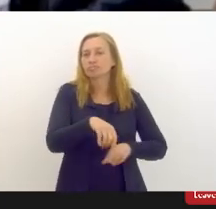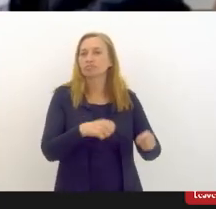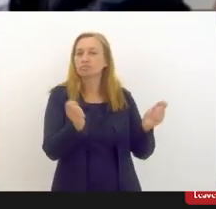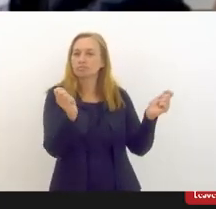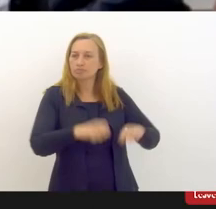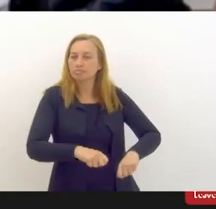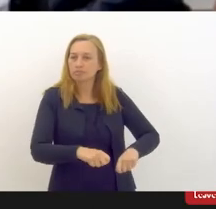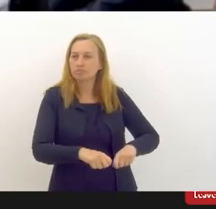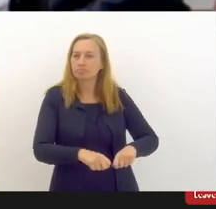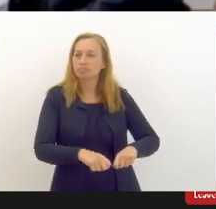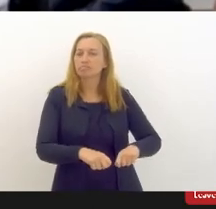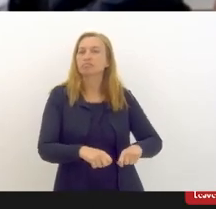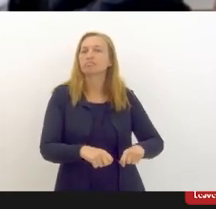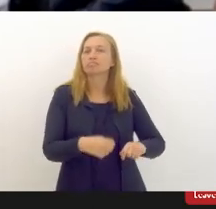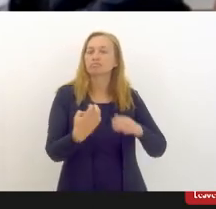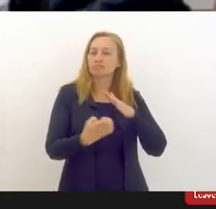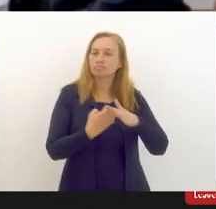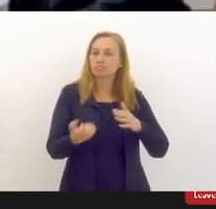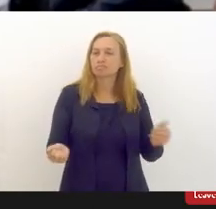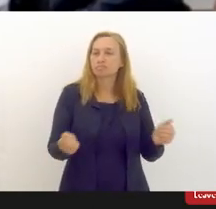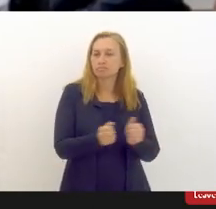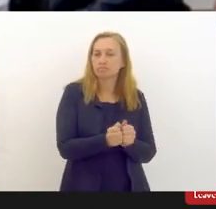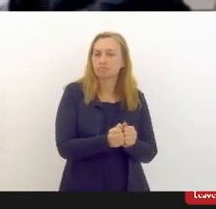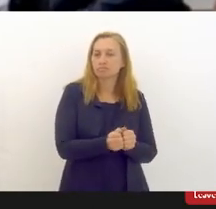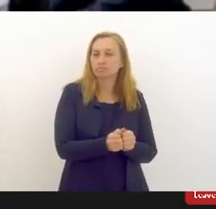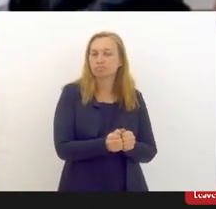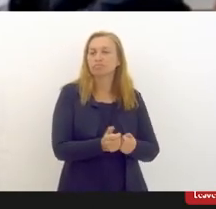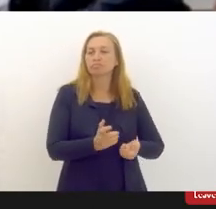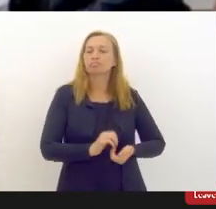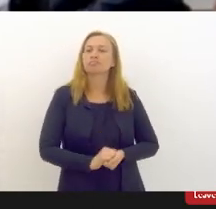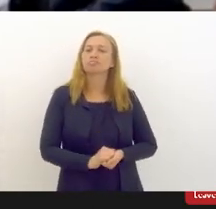melhor junto às manipuladoras.